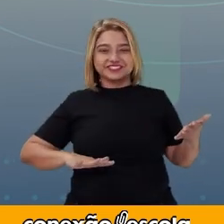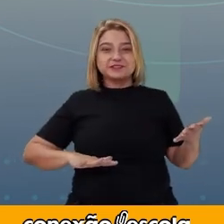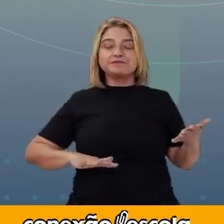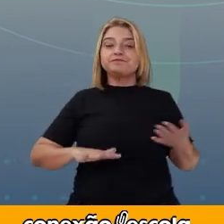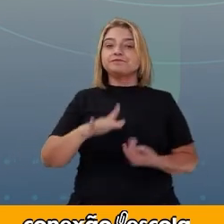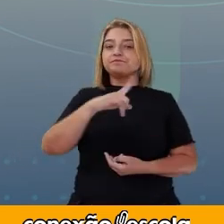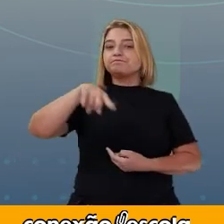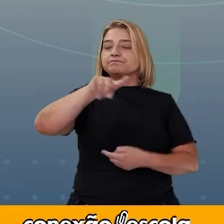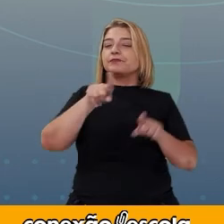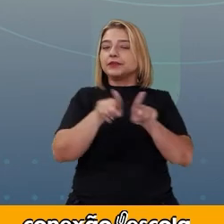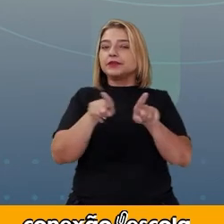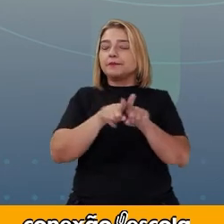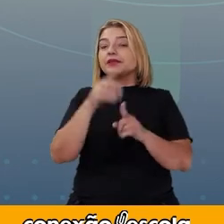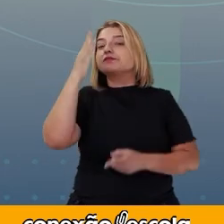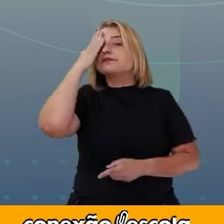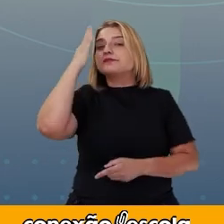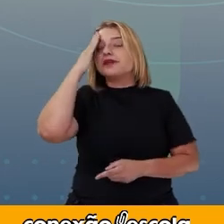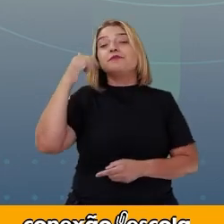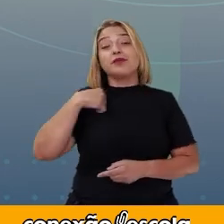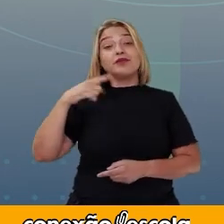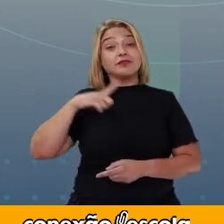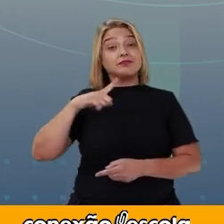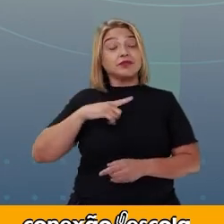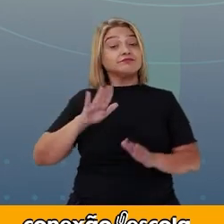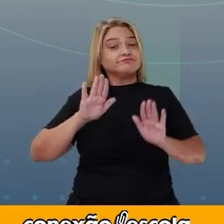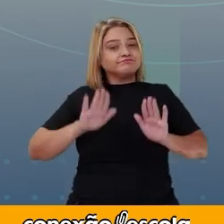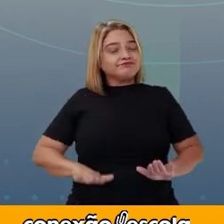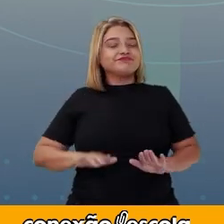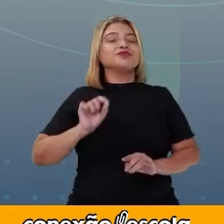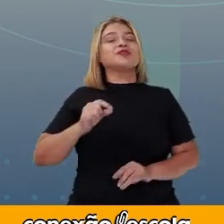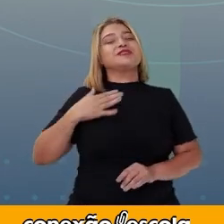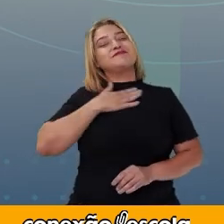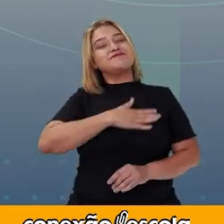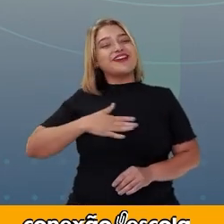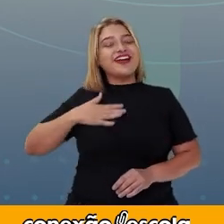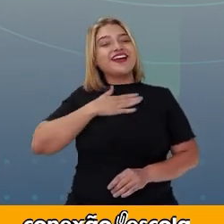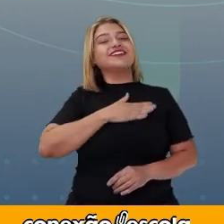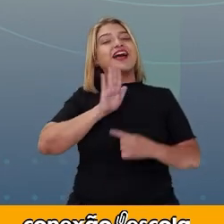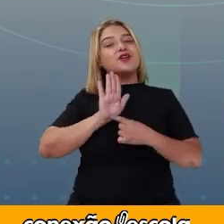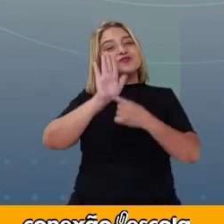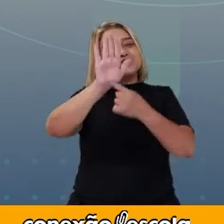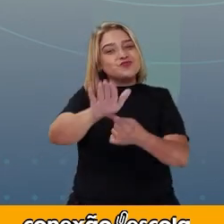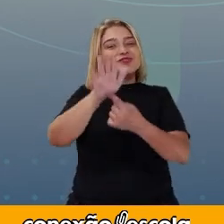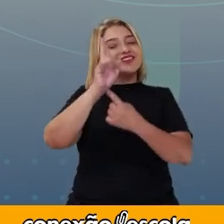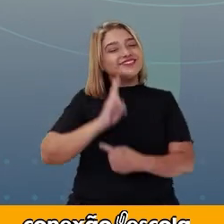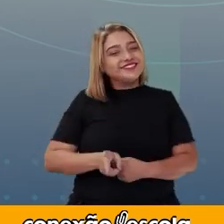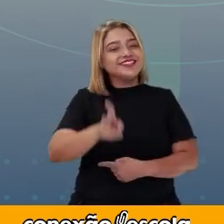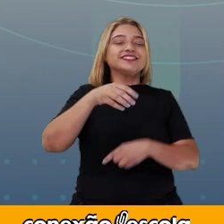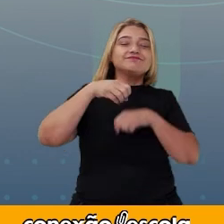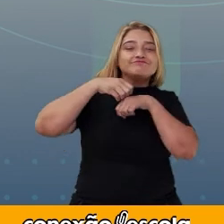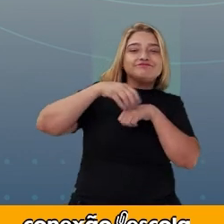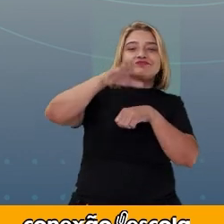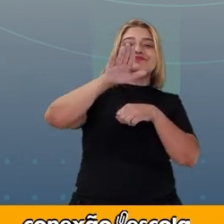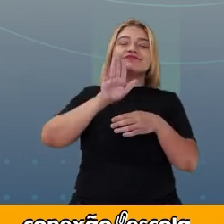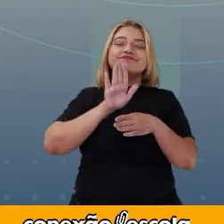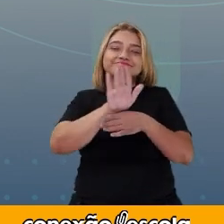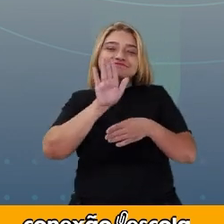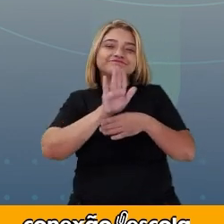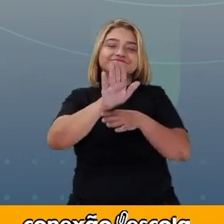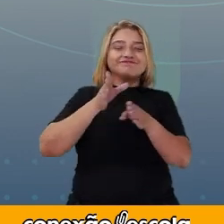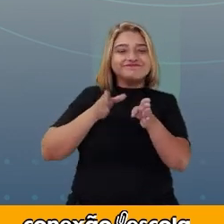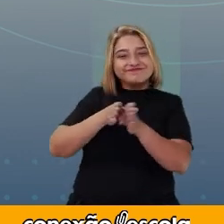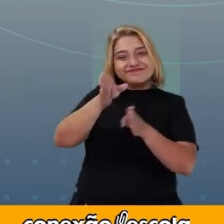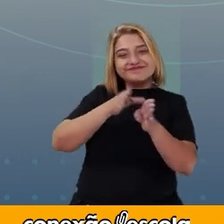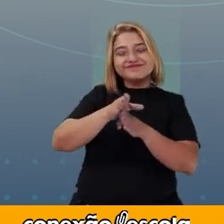você já sabe, eu estou aqui com o maior prazer para te ajudar e contribuir no seu processo